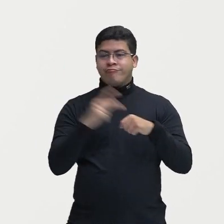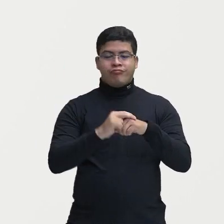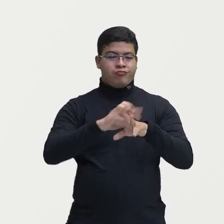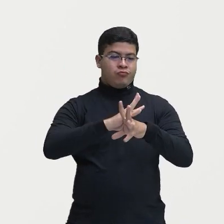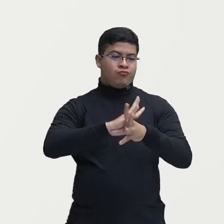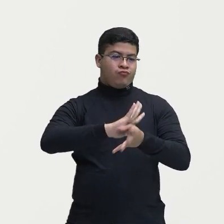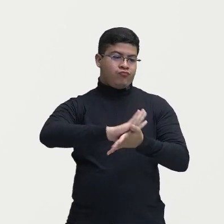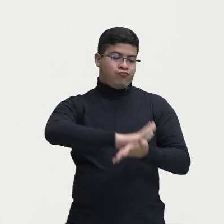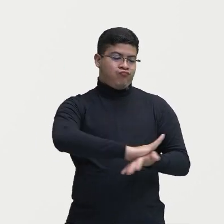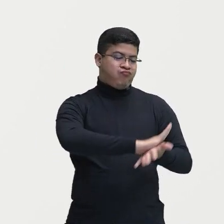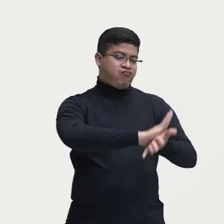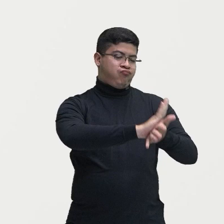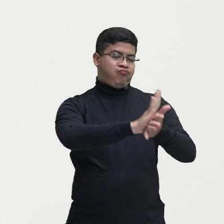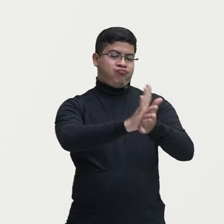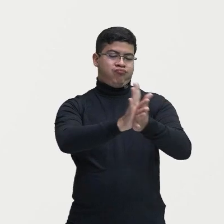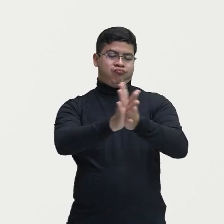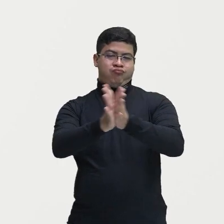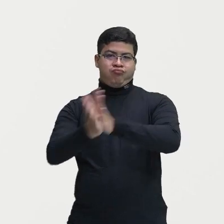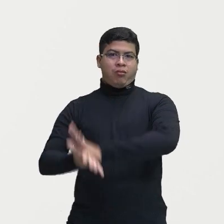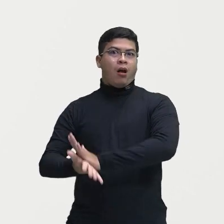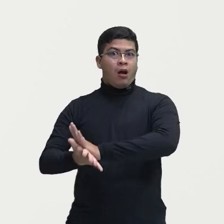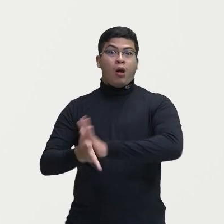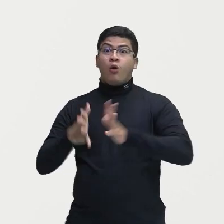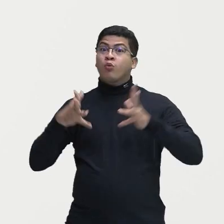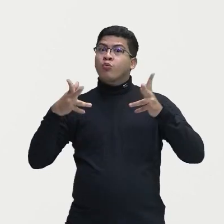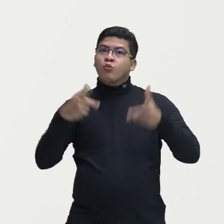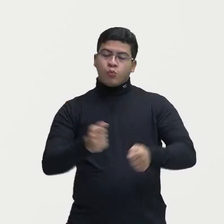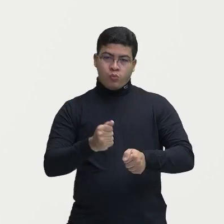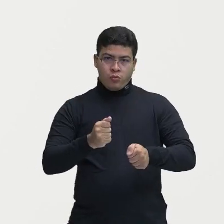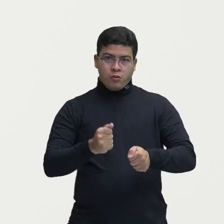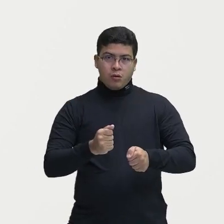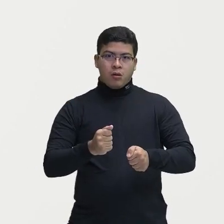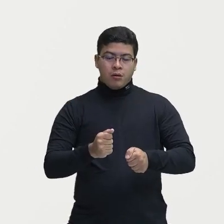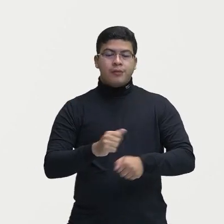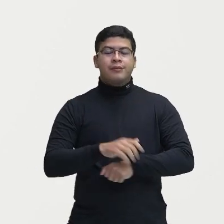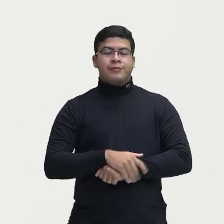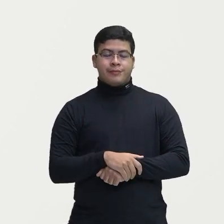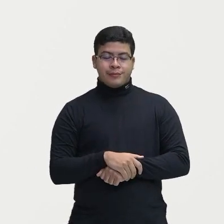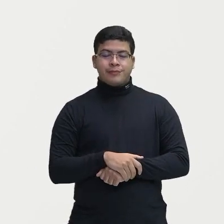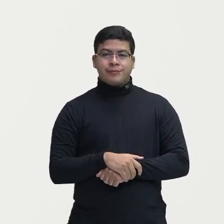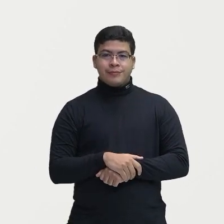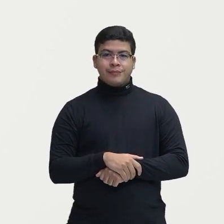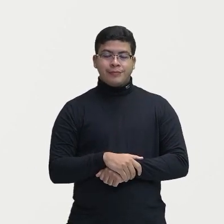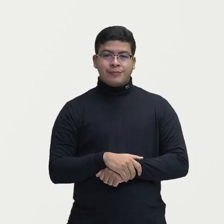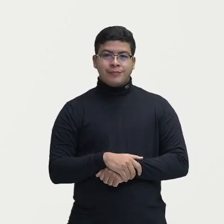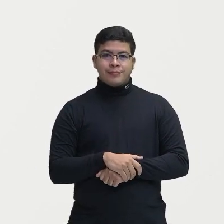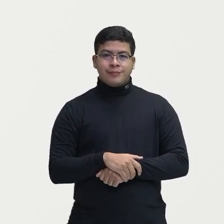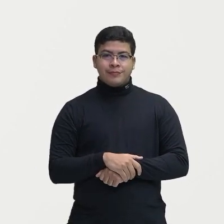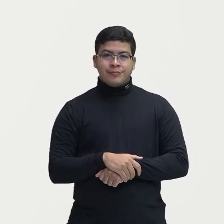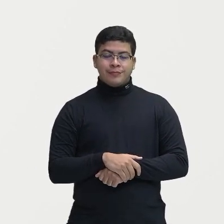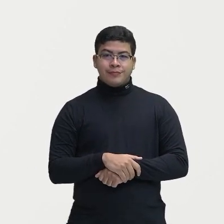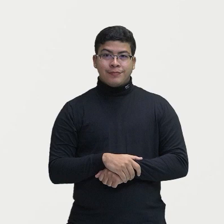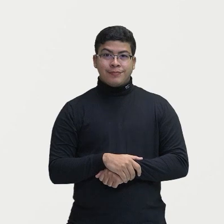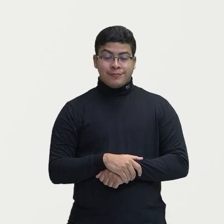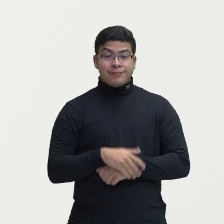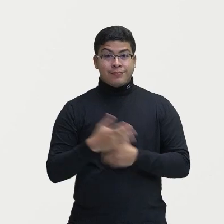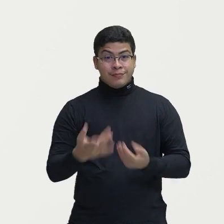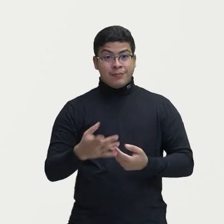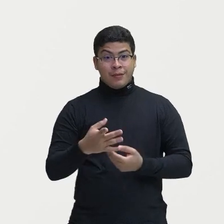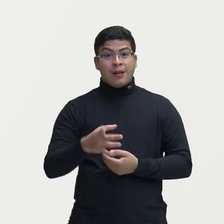algum protozoário, é nesse momento que ocorre a destruição desse patógeno, tá? Então, é no momento